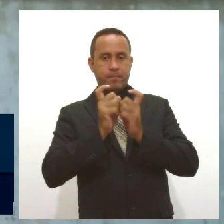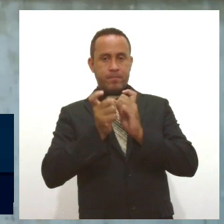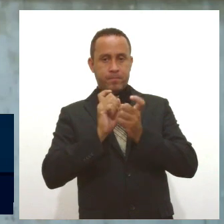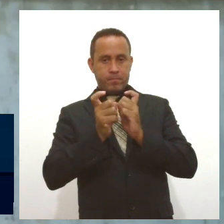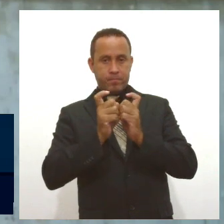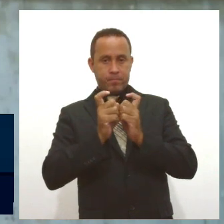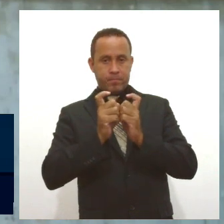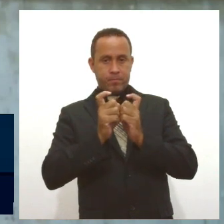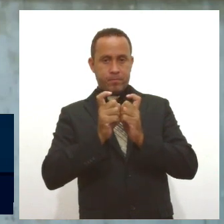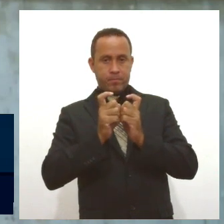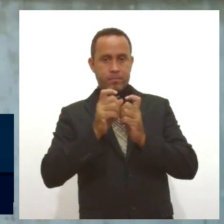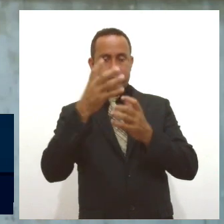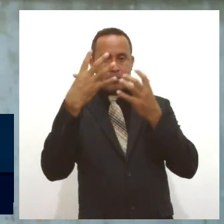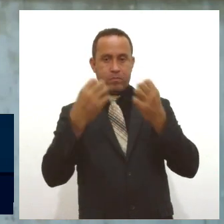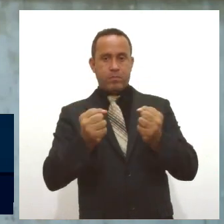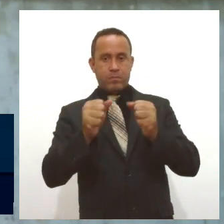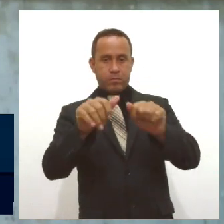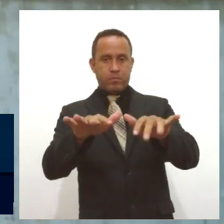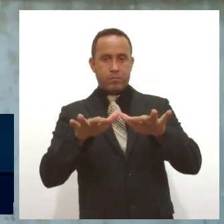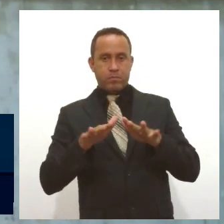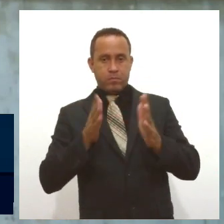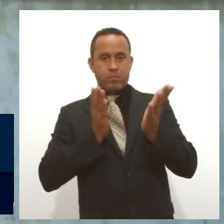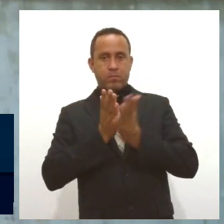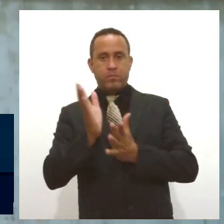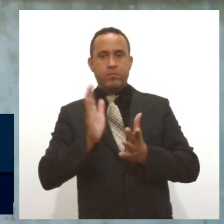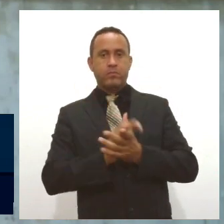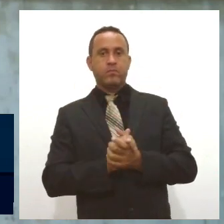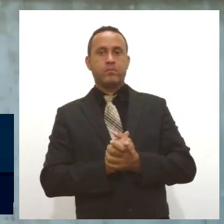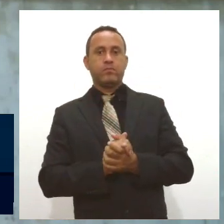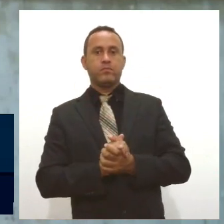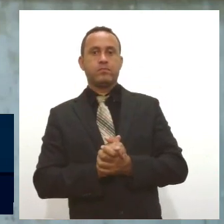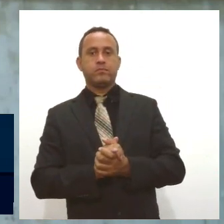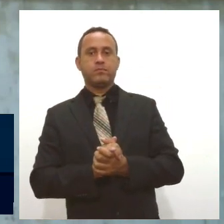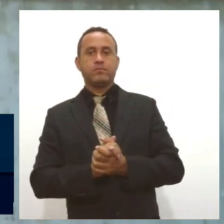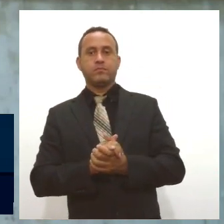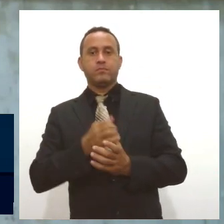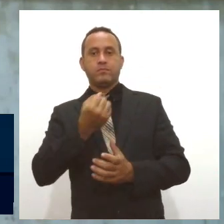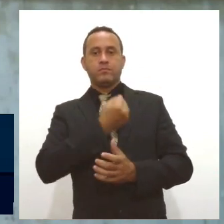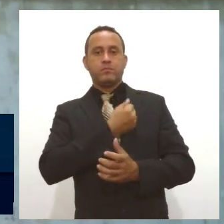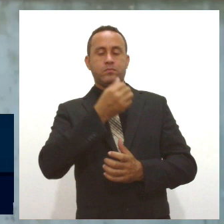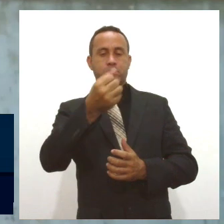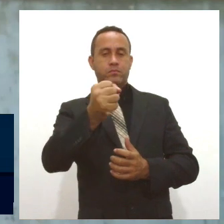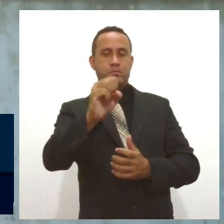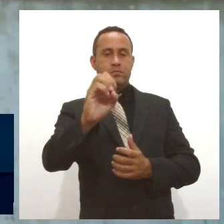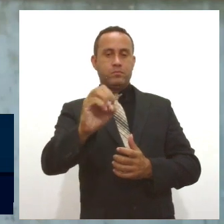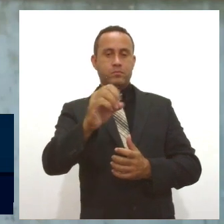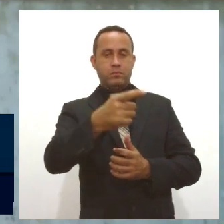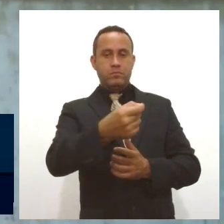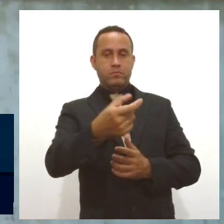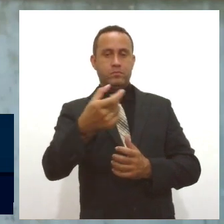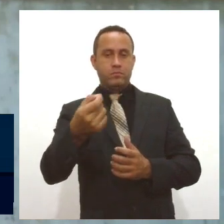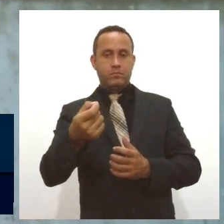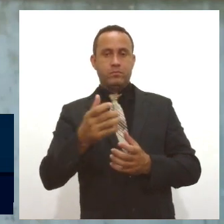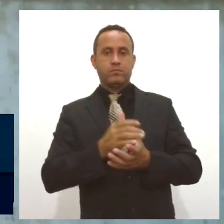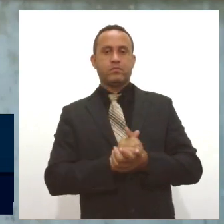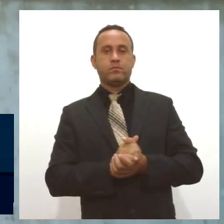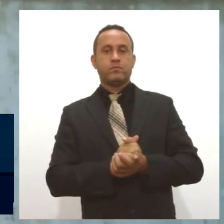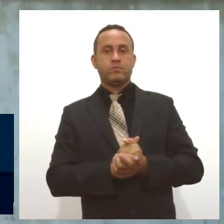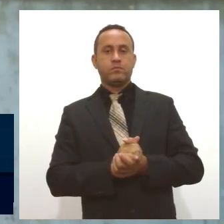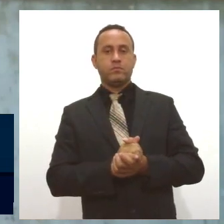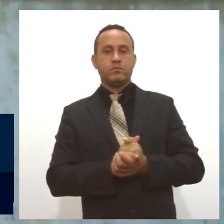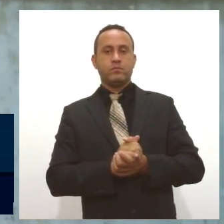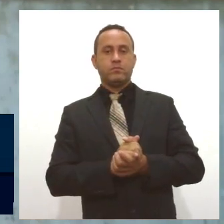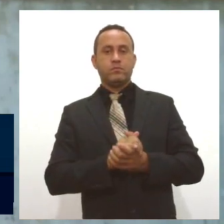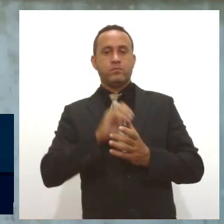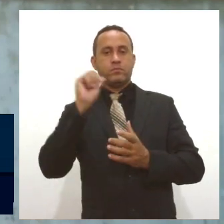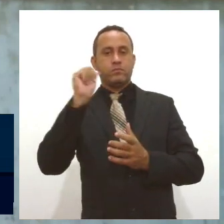em votação, os deputados que aprovam permanente quando for aprovada. E moção número 80/2020,